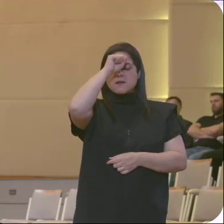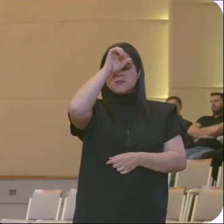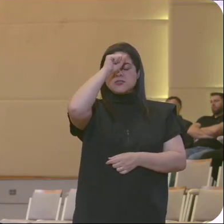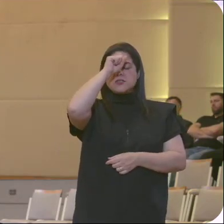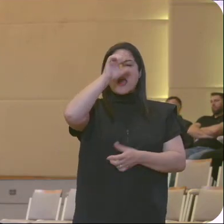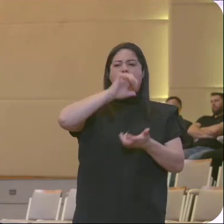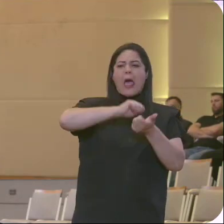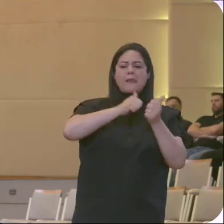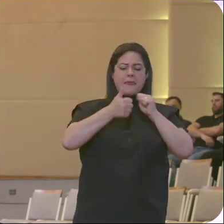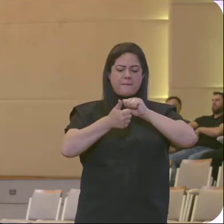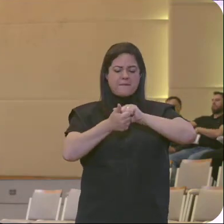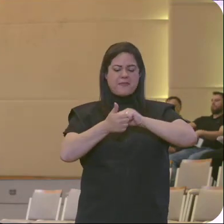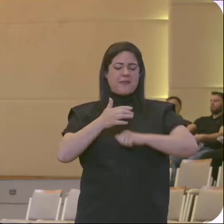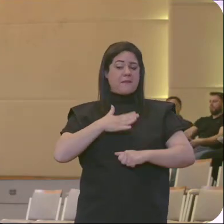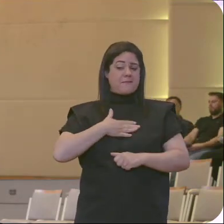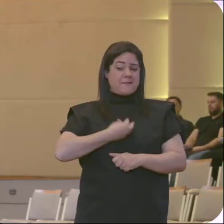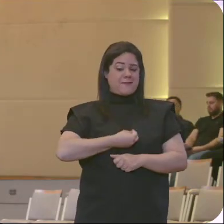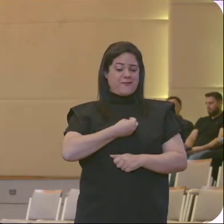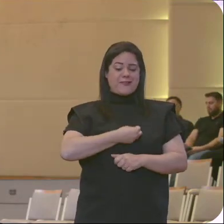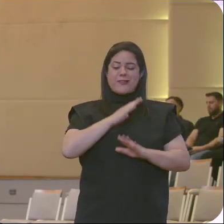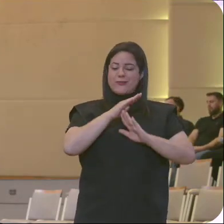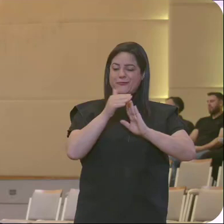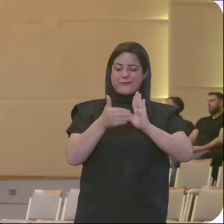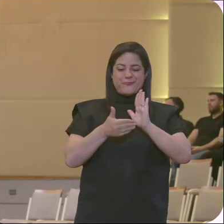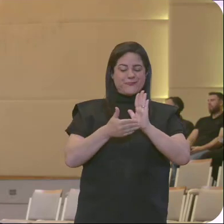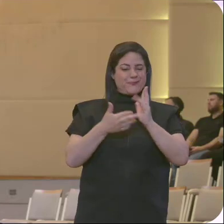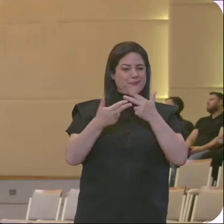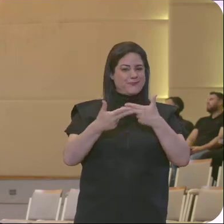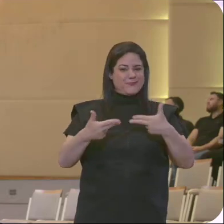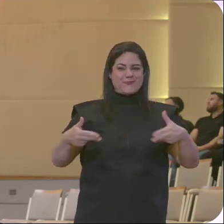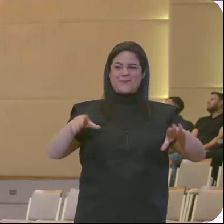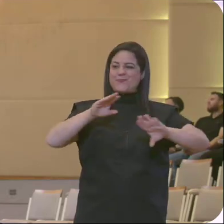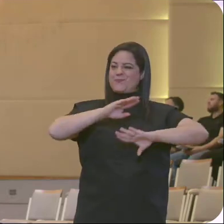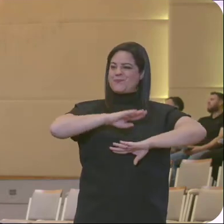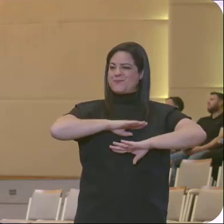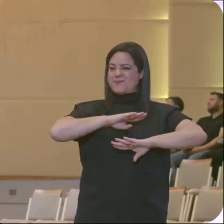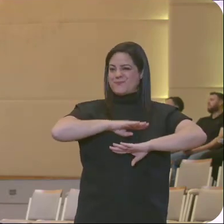a adaptar-me a toda e qualquer